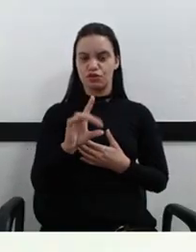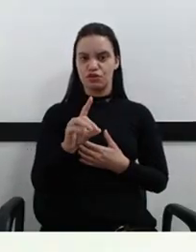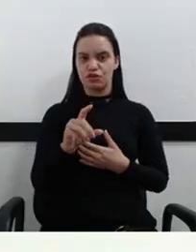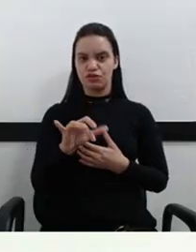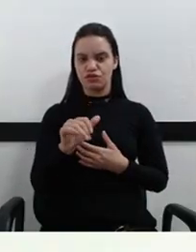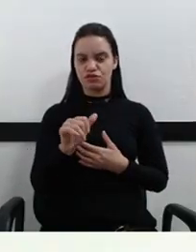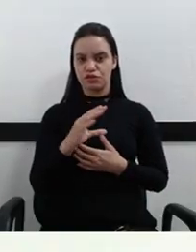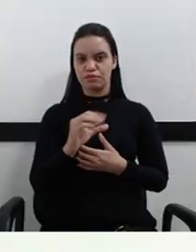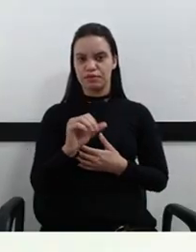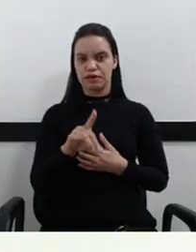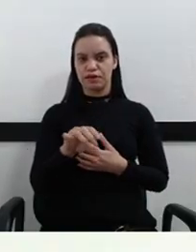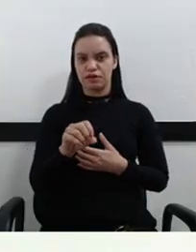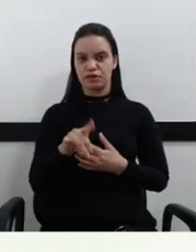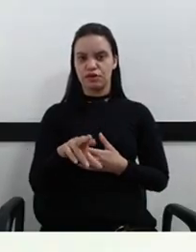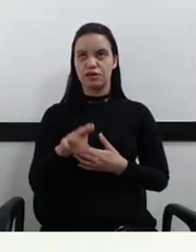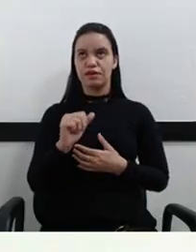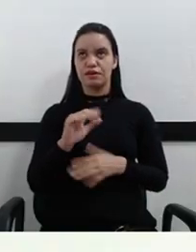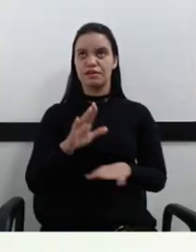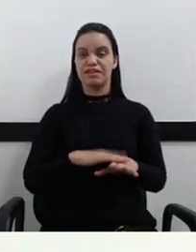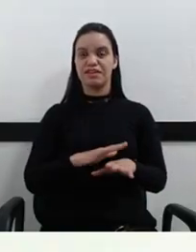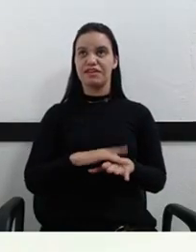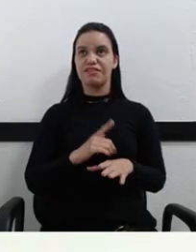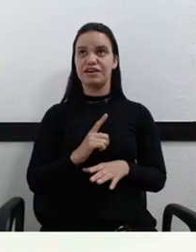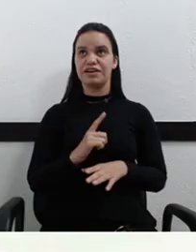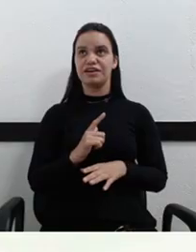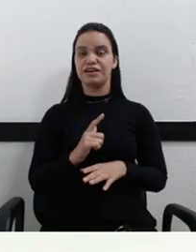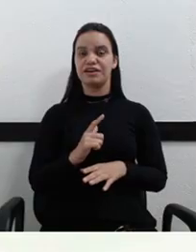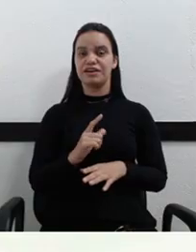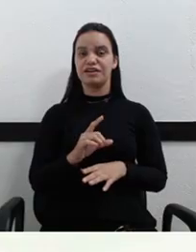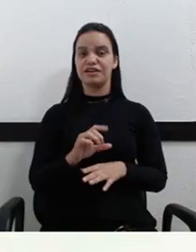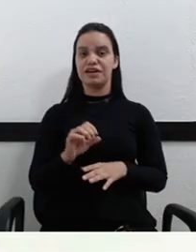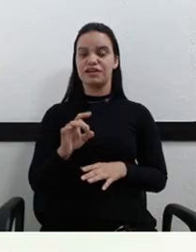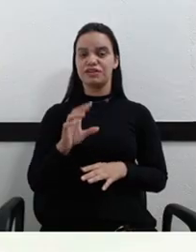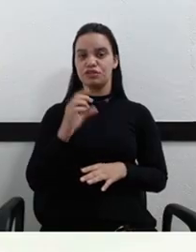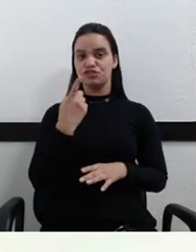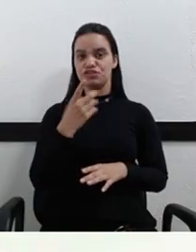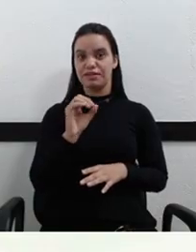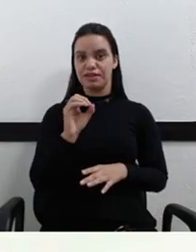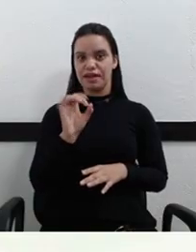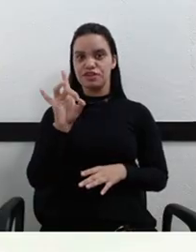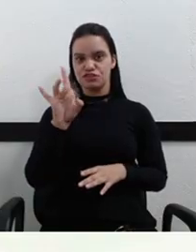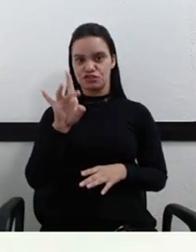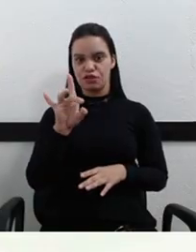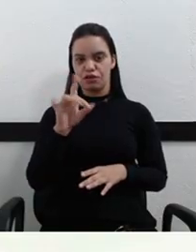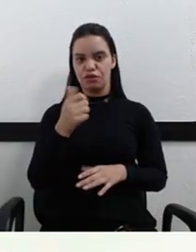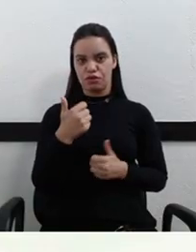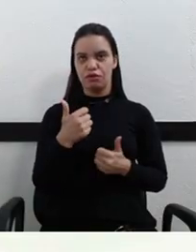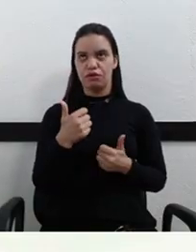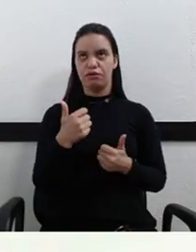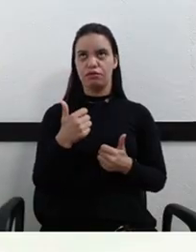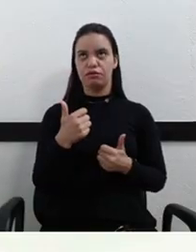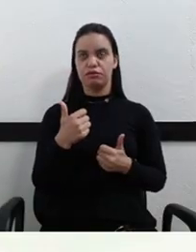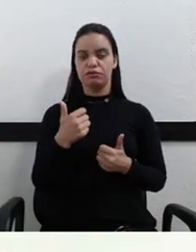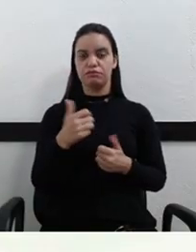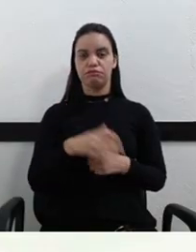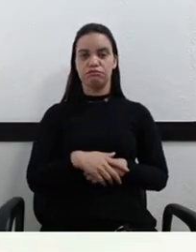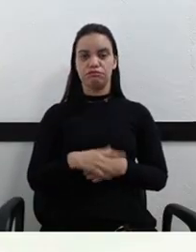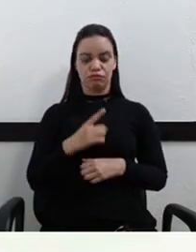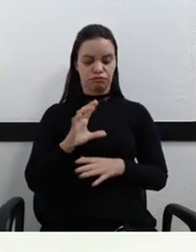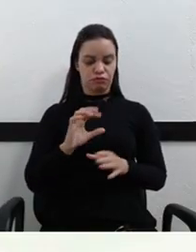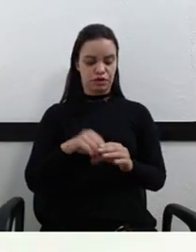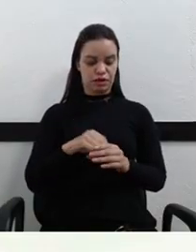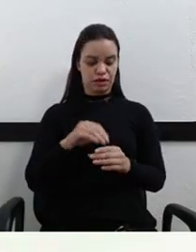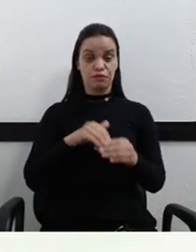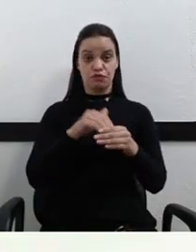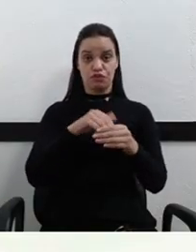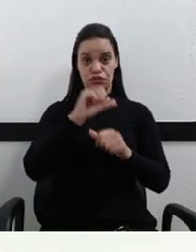defensora Carolina Rangel Nogueira, mas, na verdade, o afastamento dela diz respeito apenas ao dia 10 de dezembro. Aí fica aqui a retificação do meu voto.